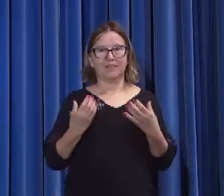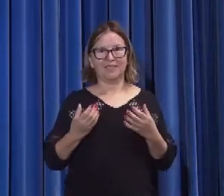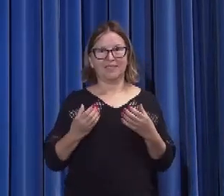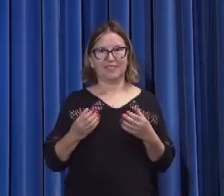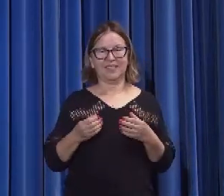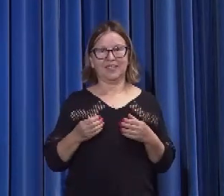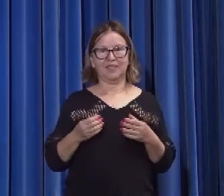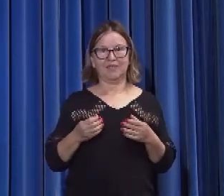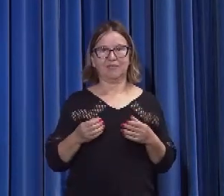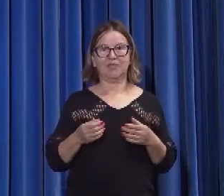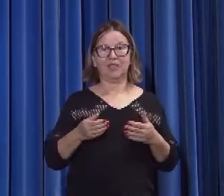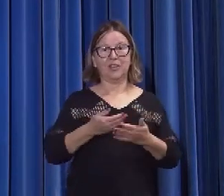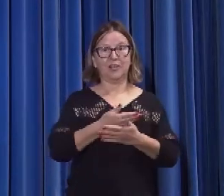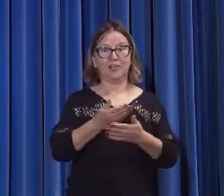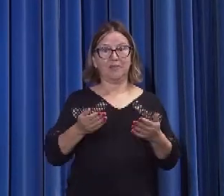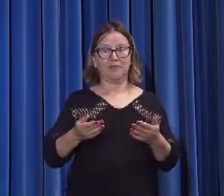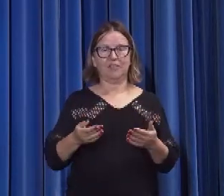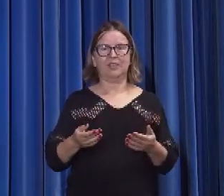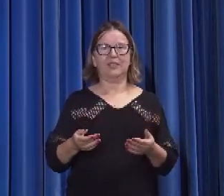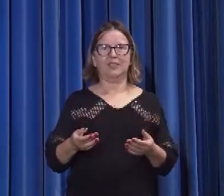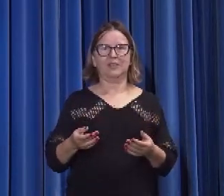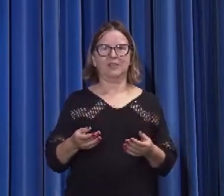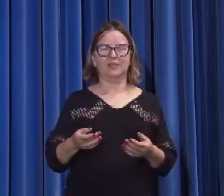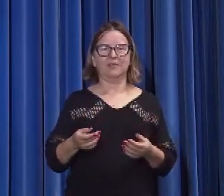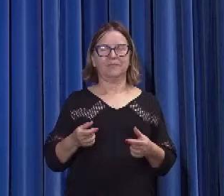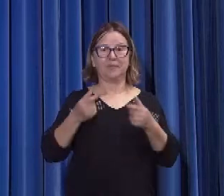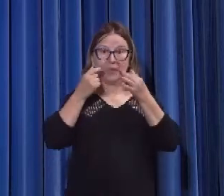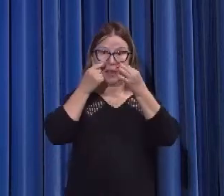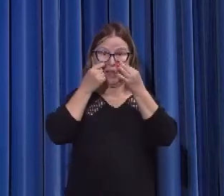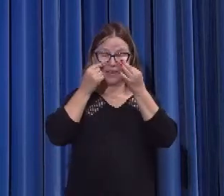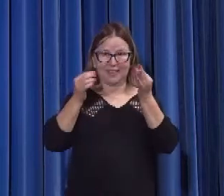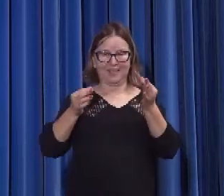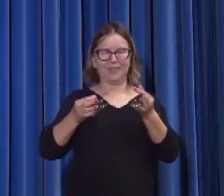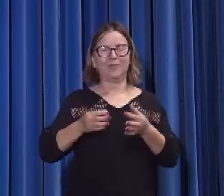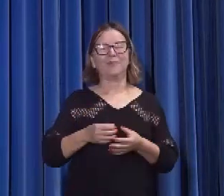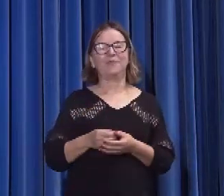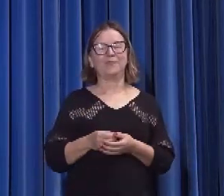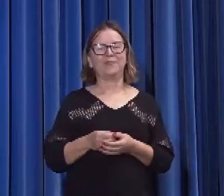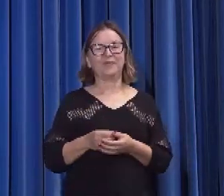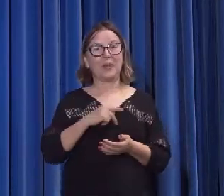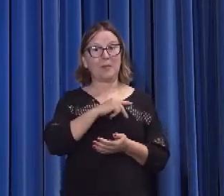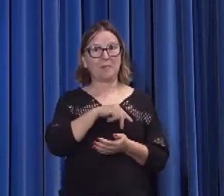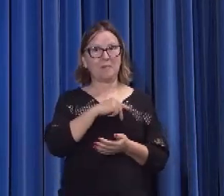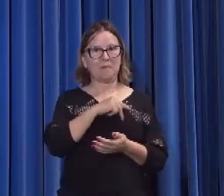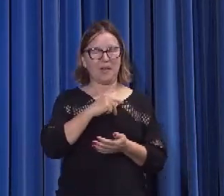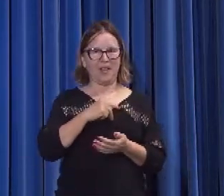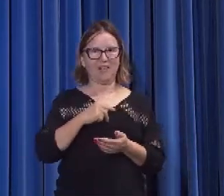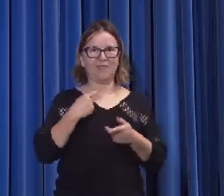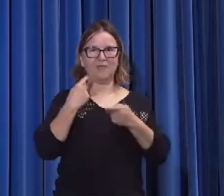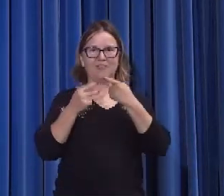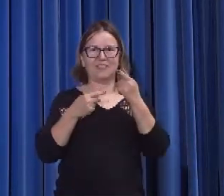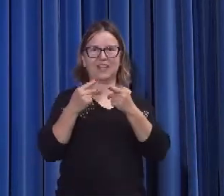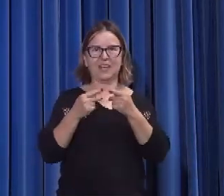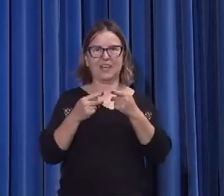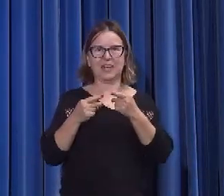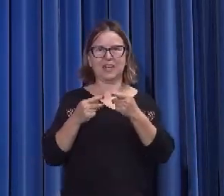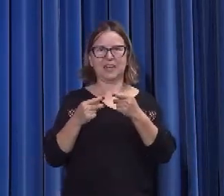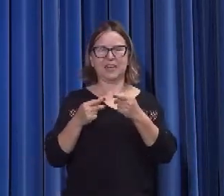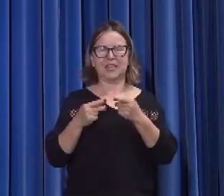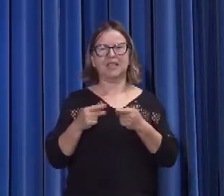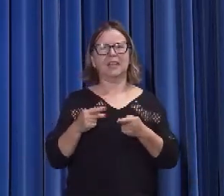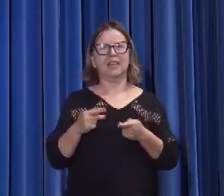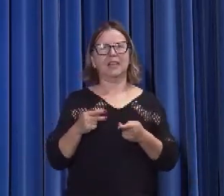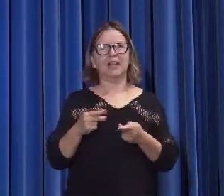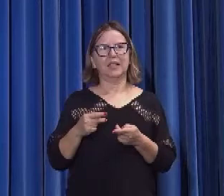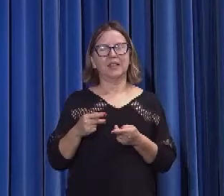em Filipenses está dizendo para considerar como perda tudo aquilo que era do